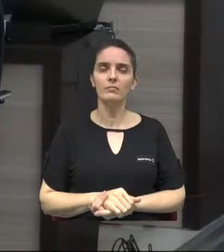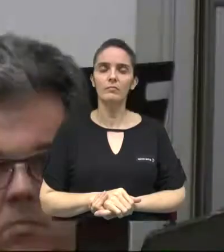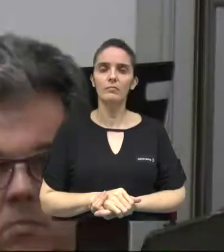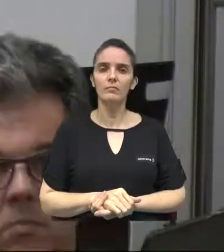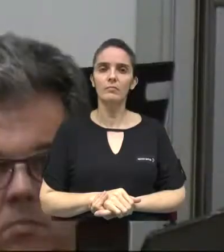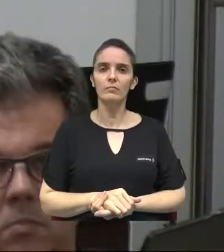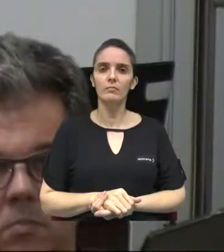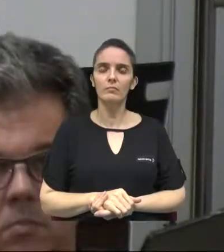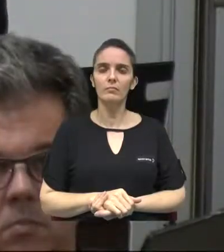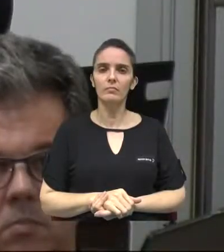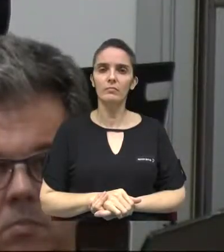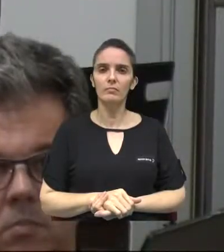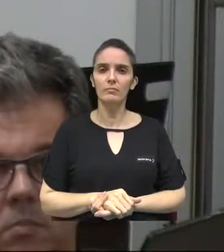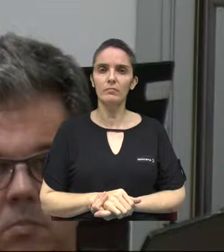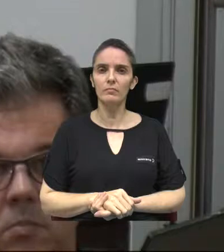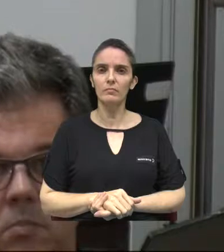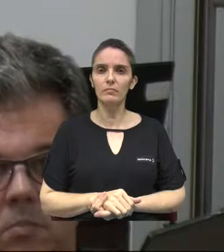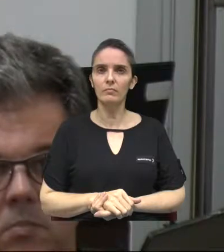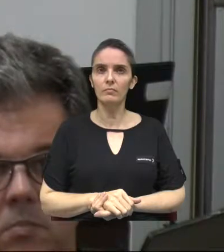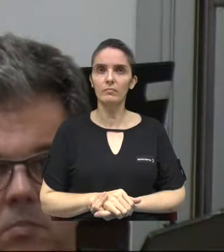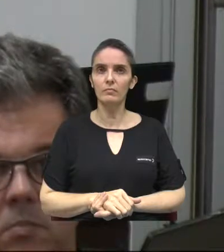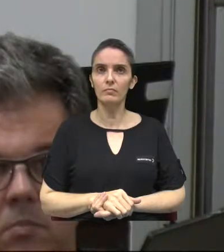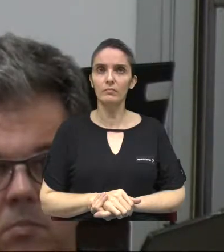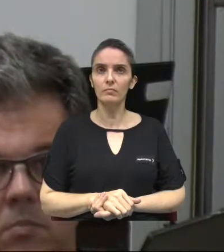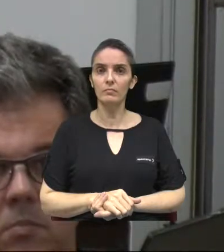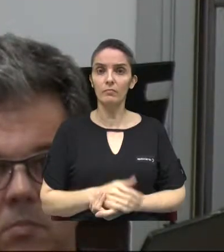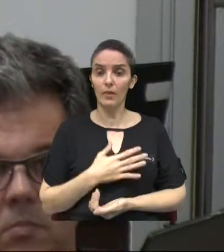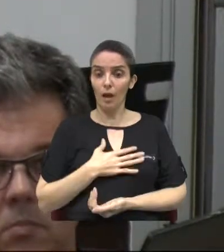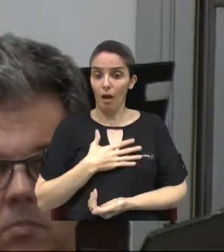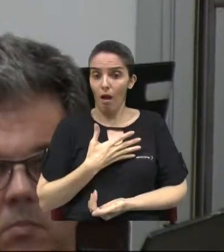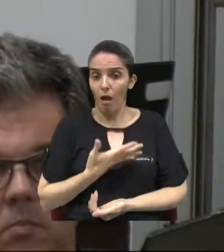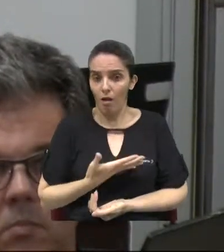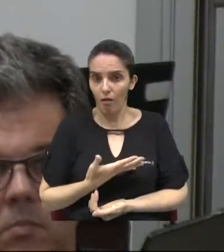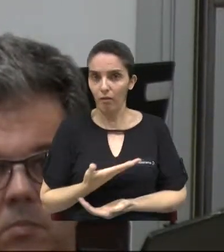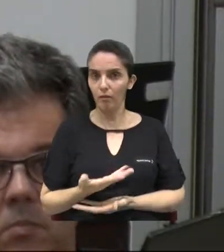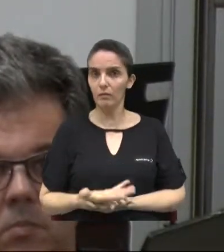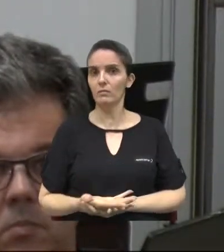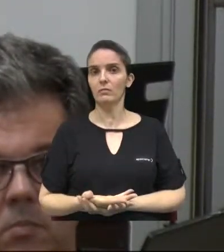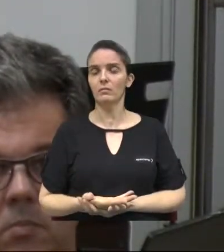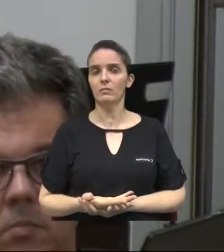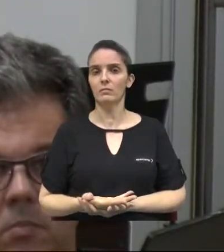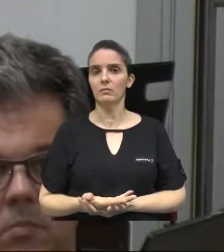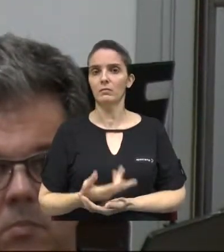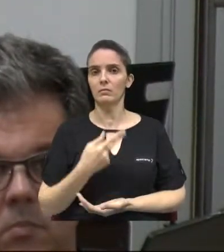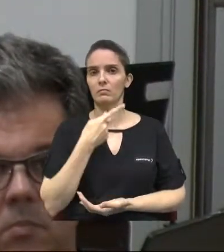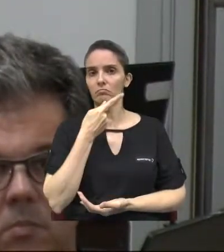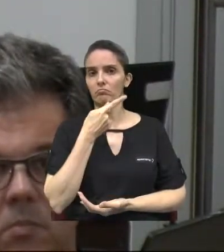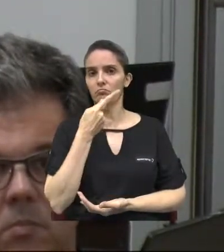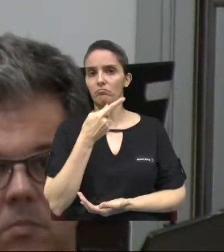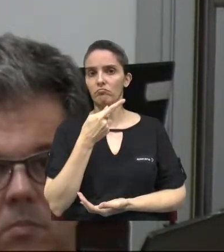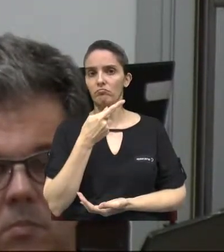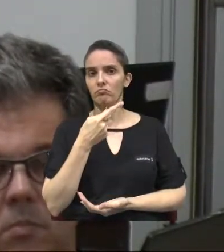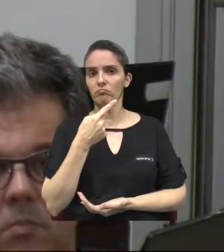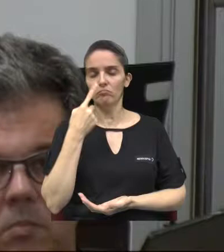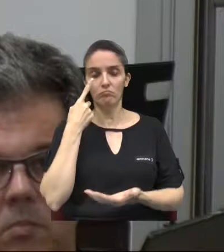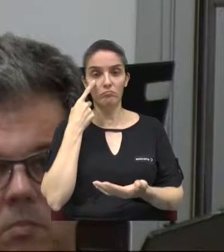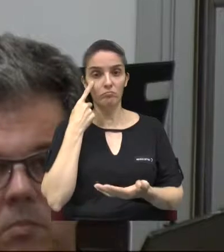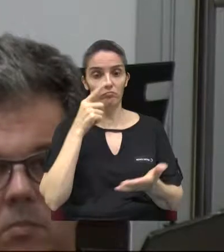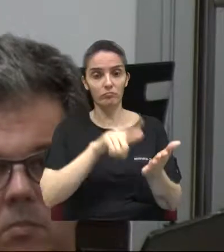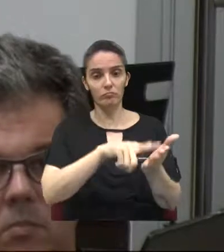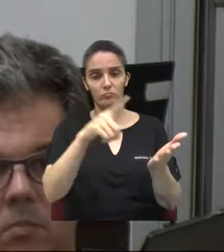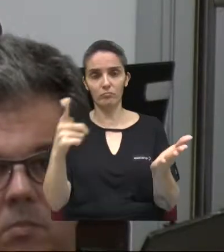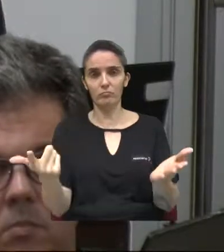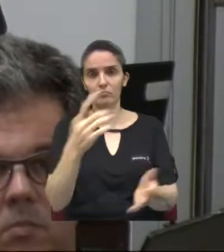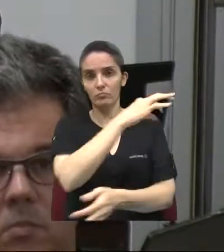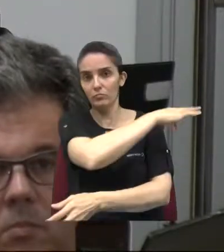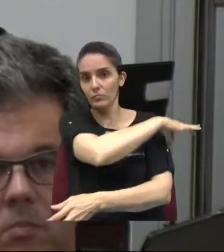eu tenho que colocar que eu fiquei um tanto quanto assustado quando eu vi matéria no jornal dizendo que o prefeito